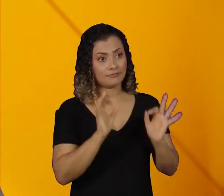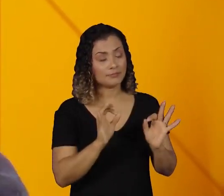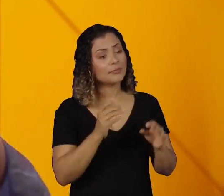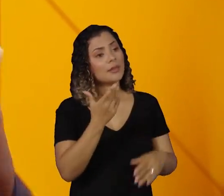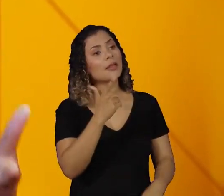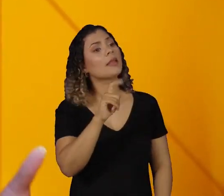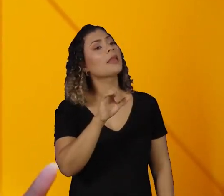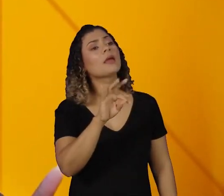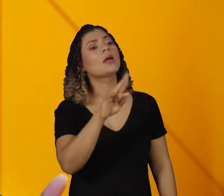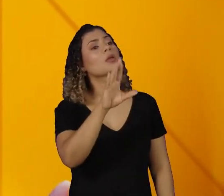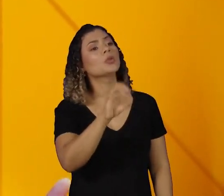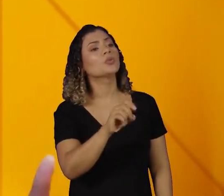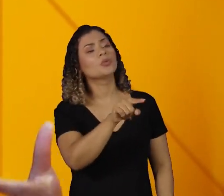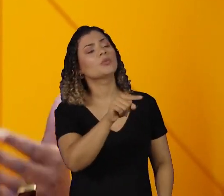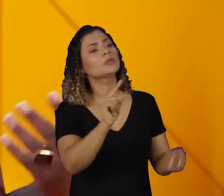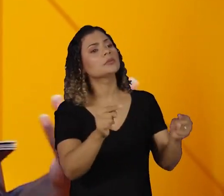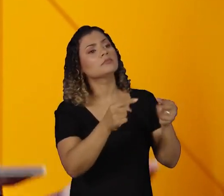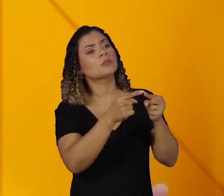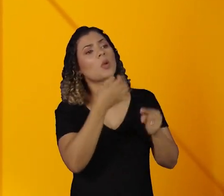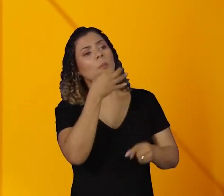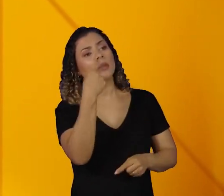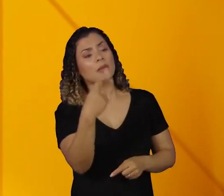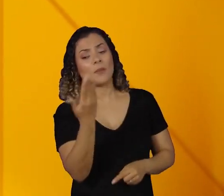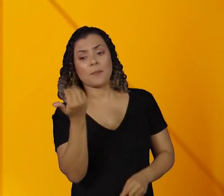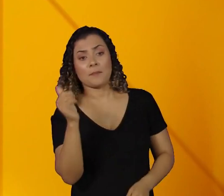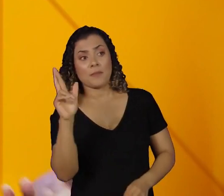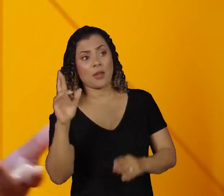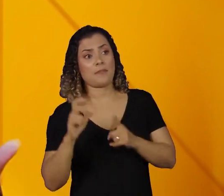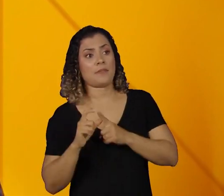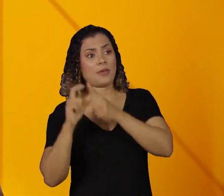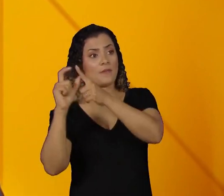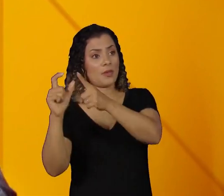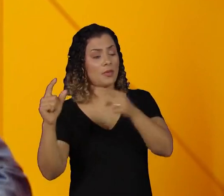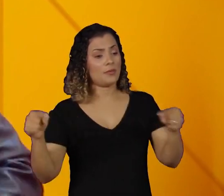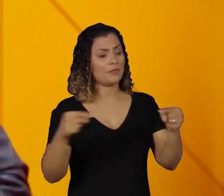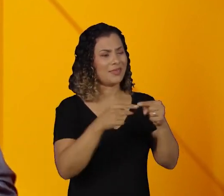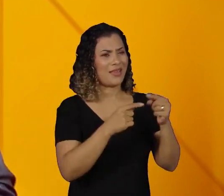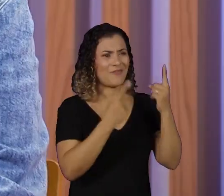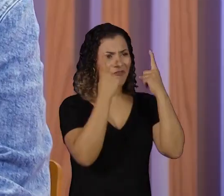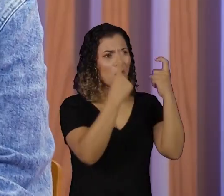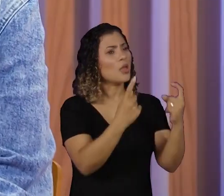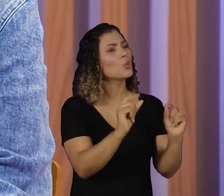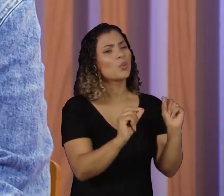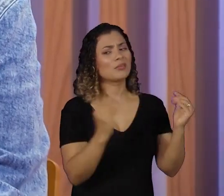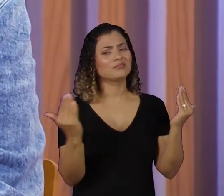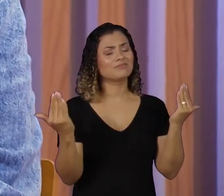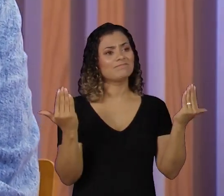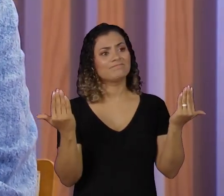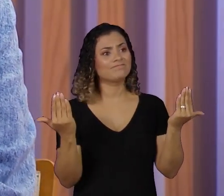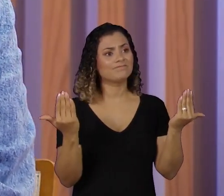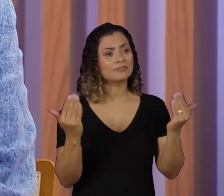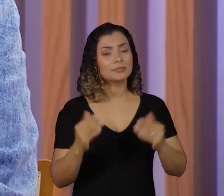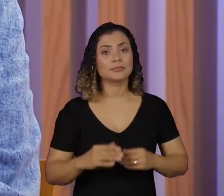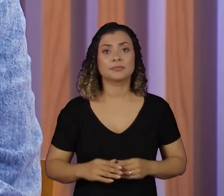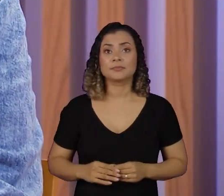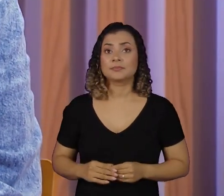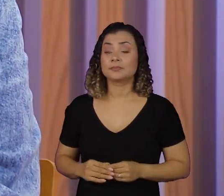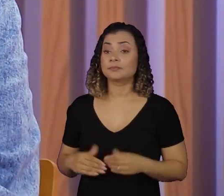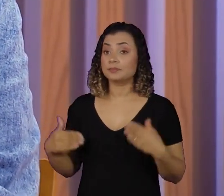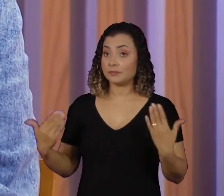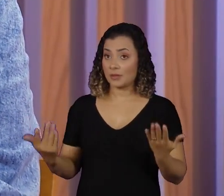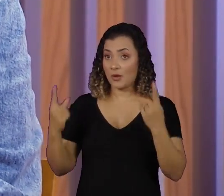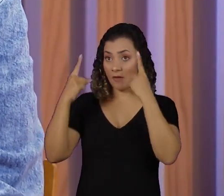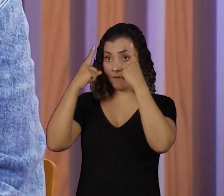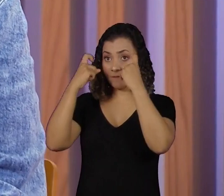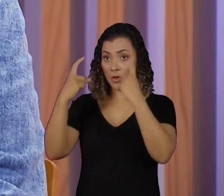como é que você vê essa relação de um bar na periferia com a violência? Então, a